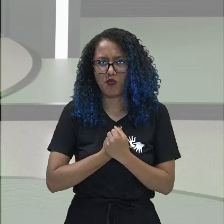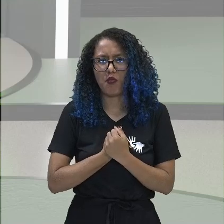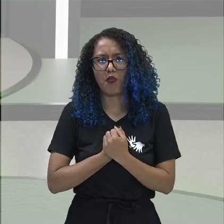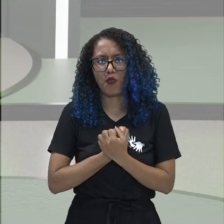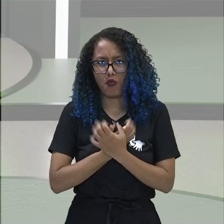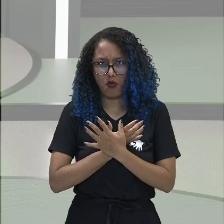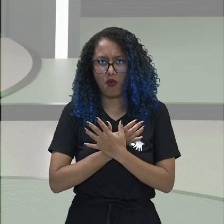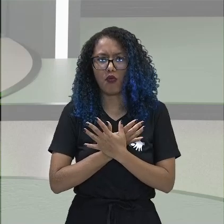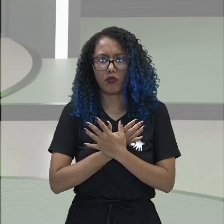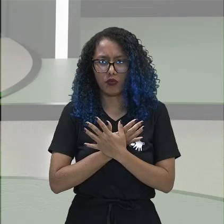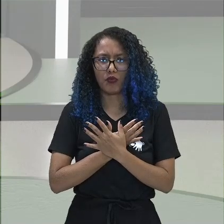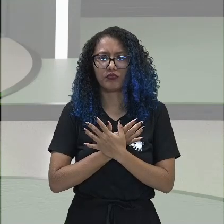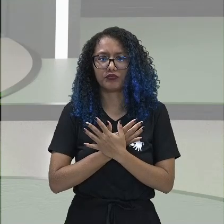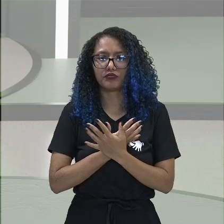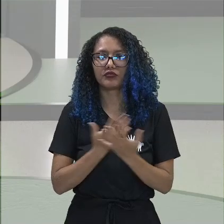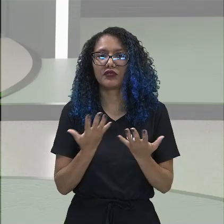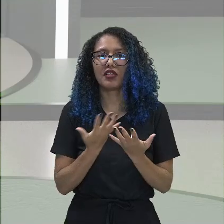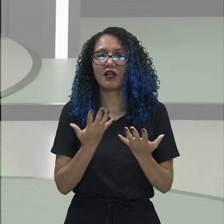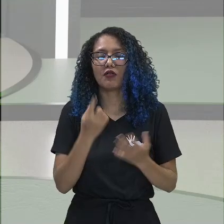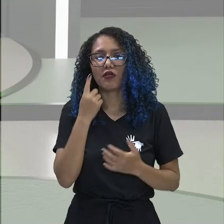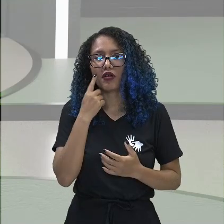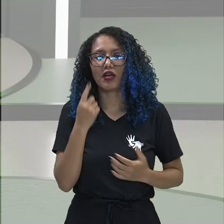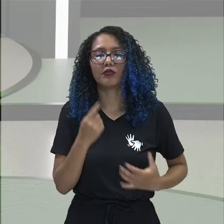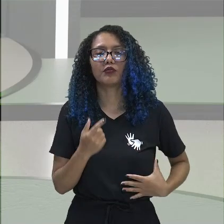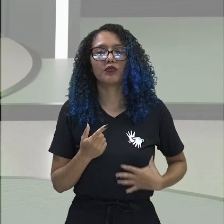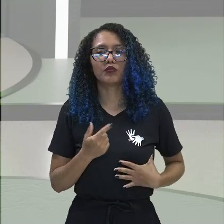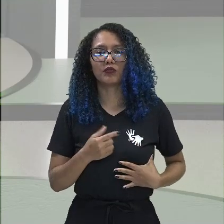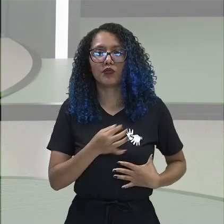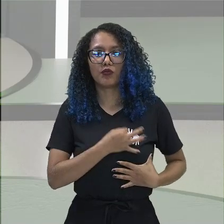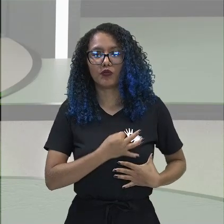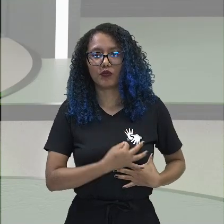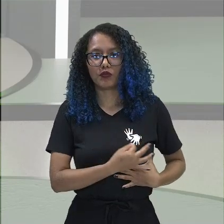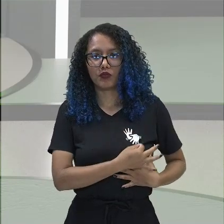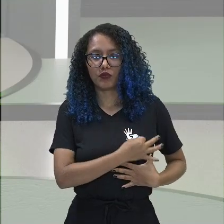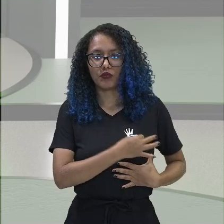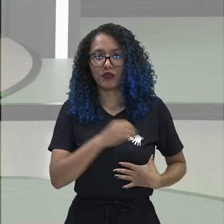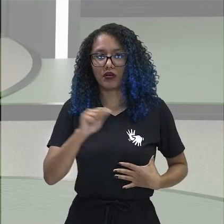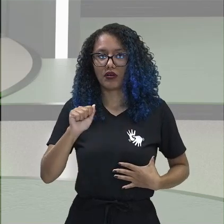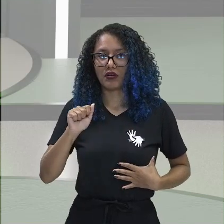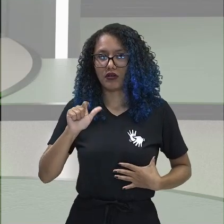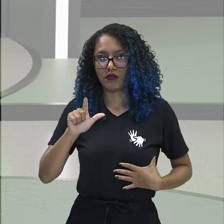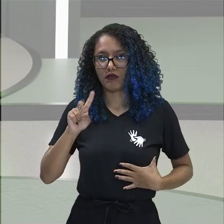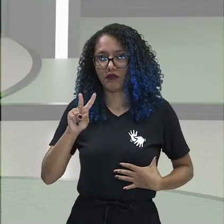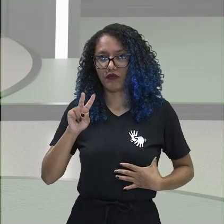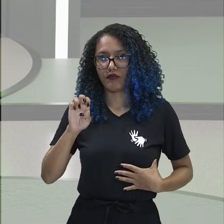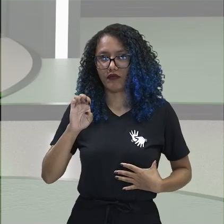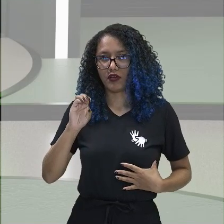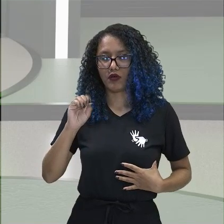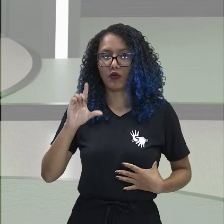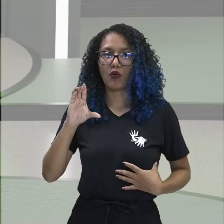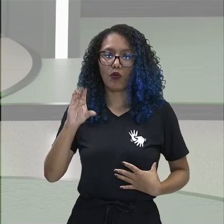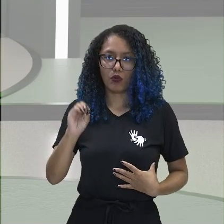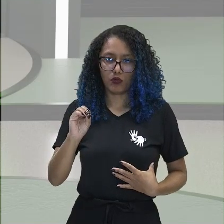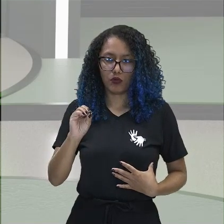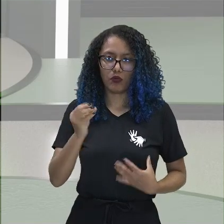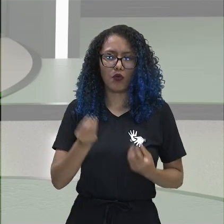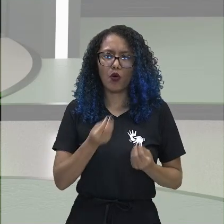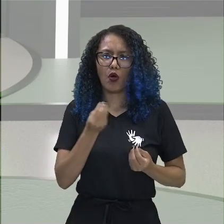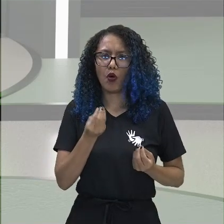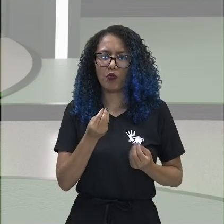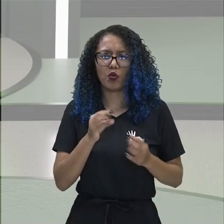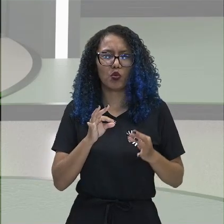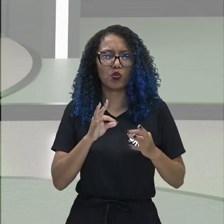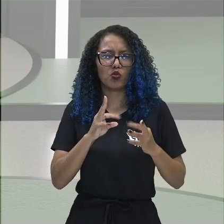e chegamos até aos alvéolos. E toda essa capilaridade aí, essa rede